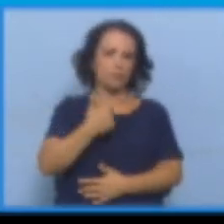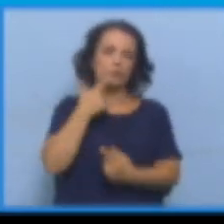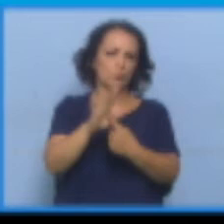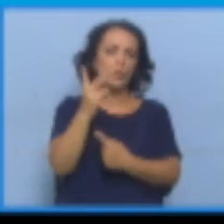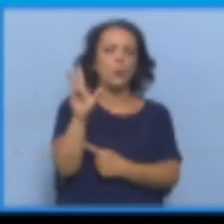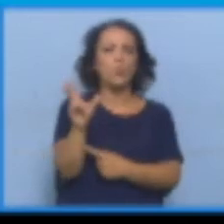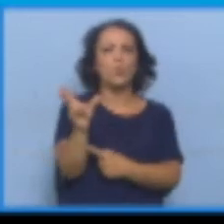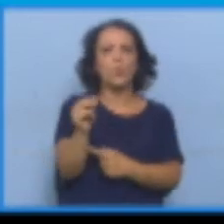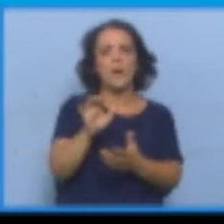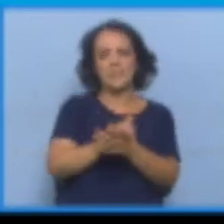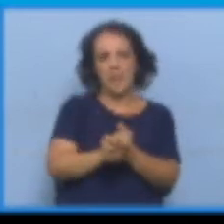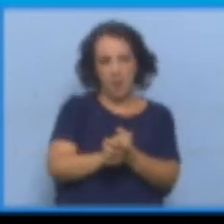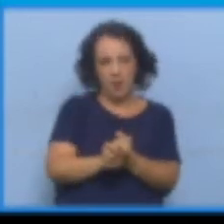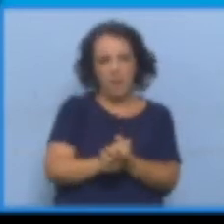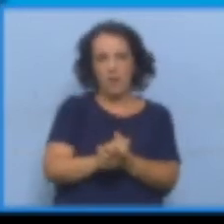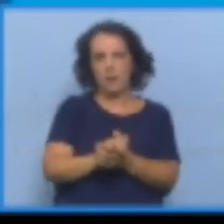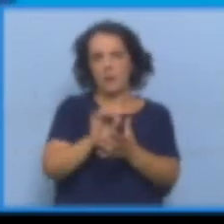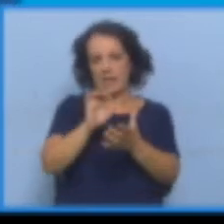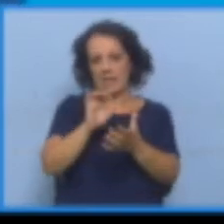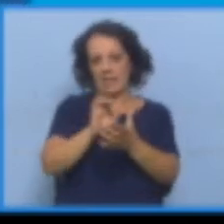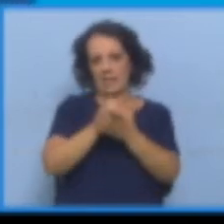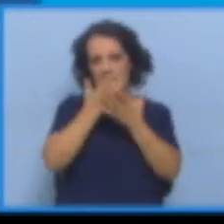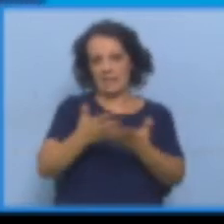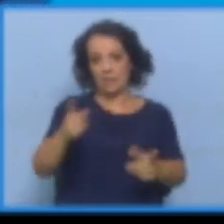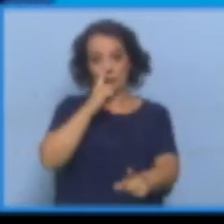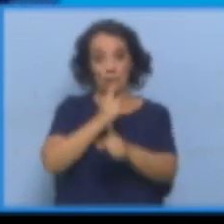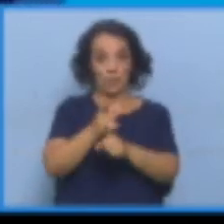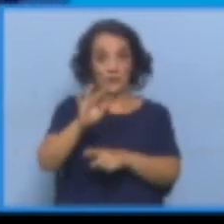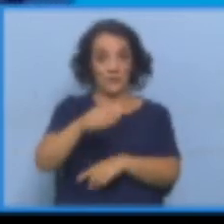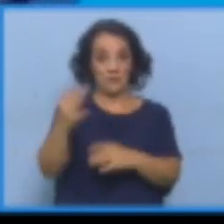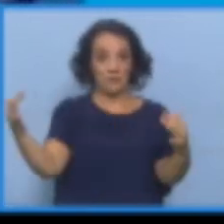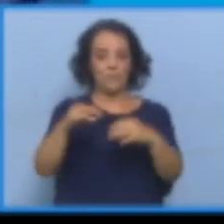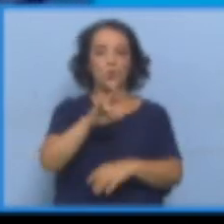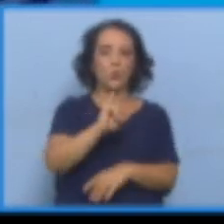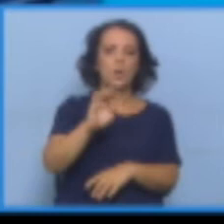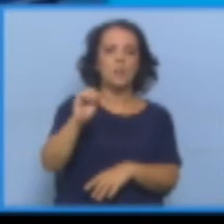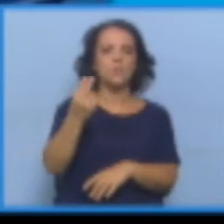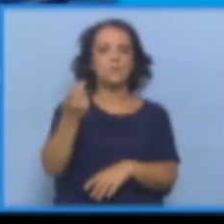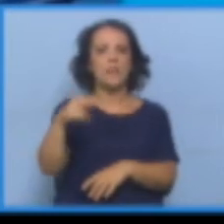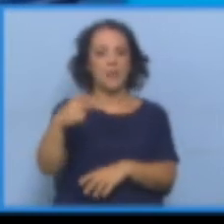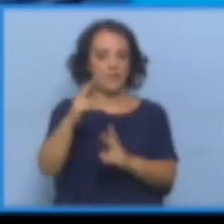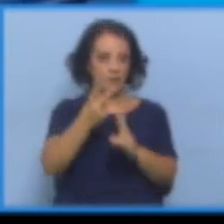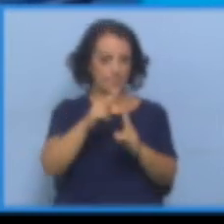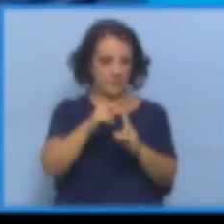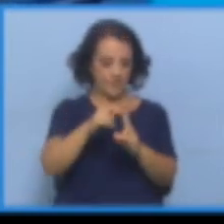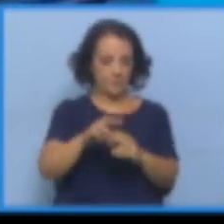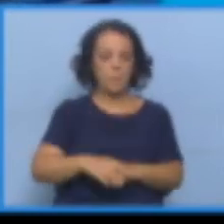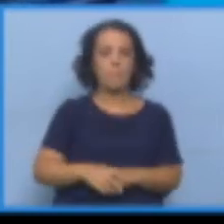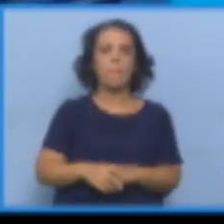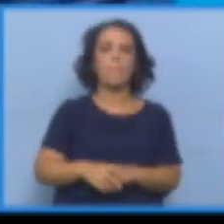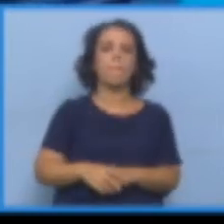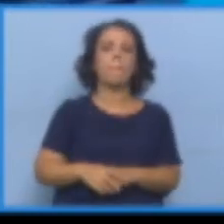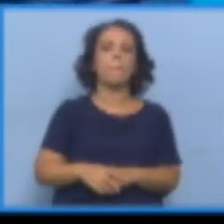casal que celebrou o seu matrimónio no fim de semana das Jornadas Missionárias, o Rui e a Susana, que